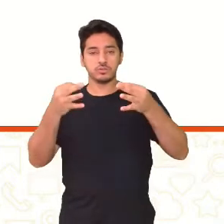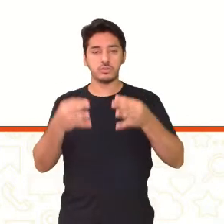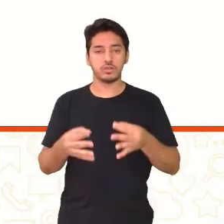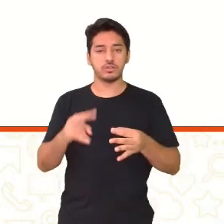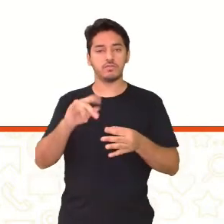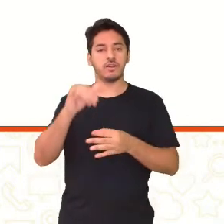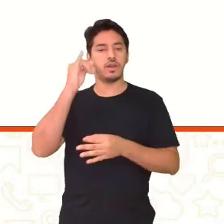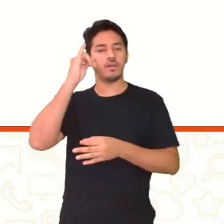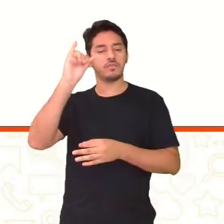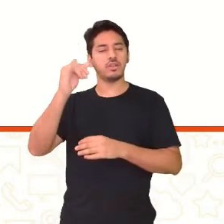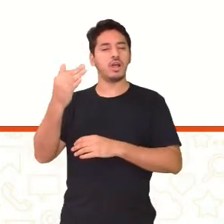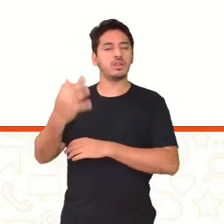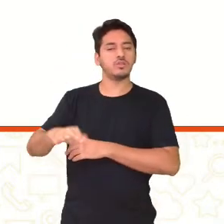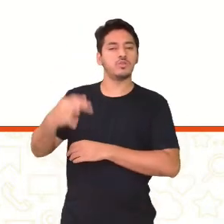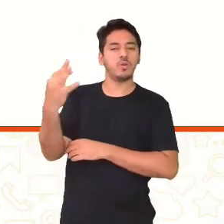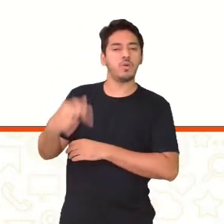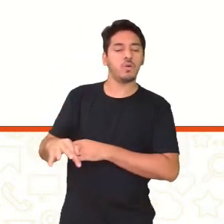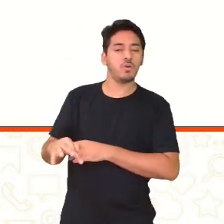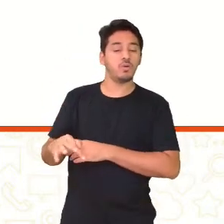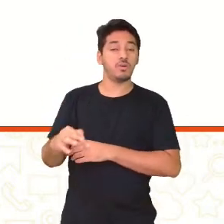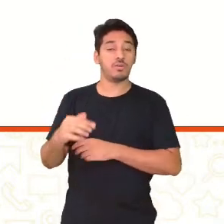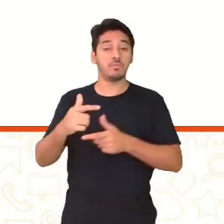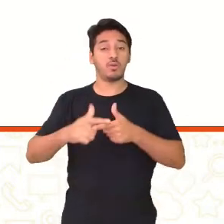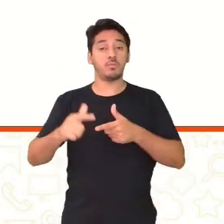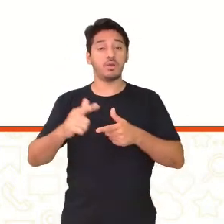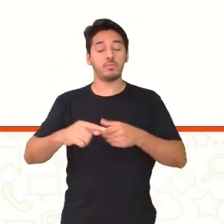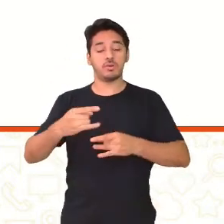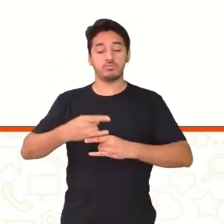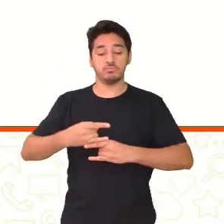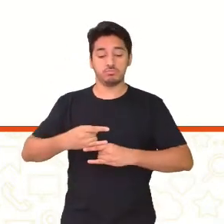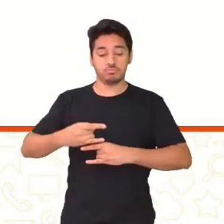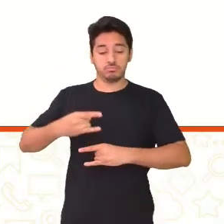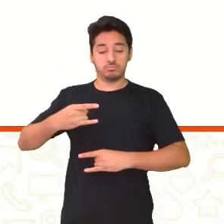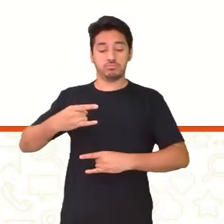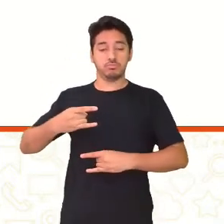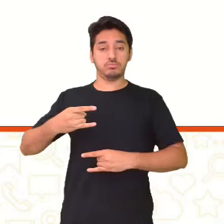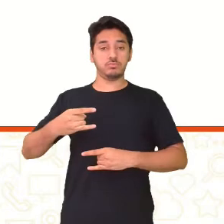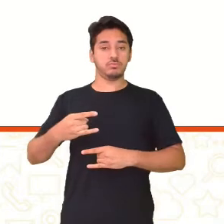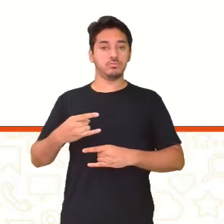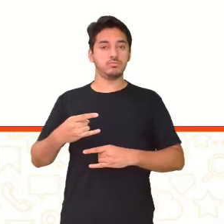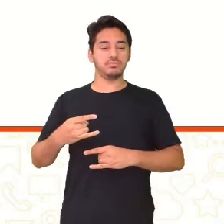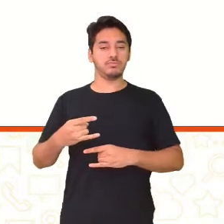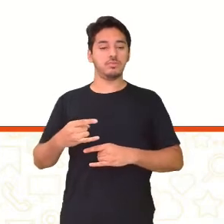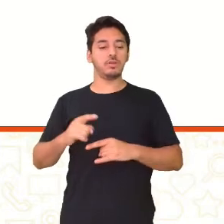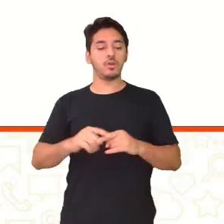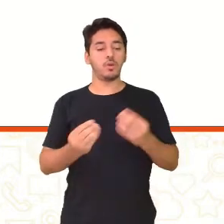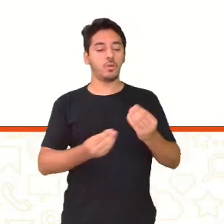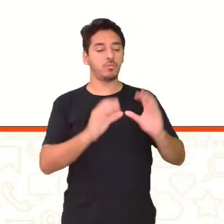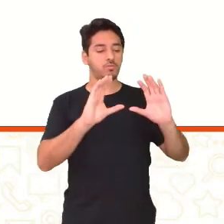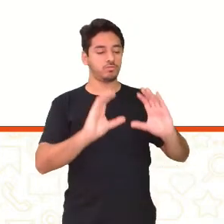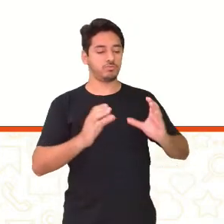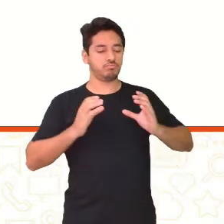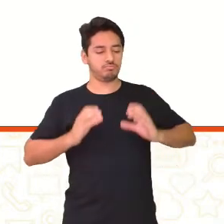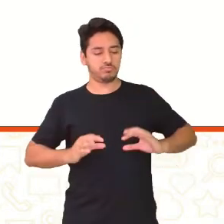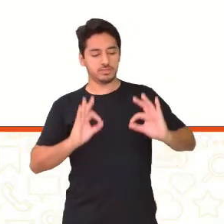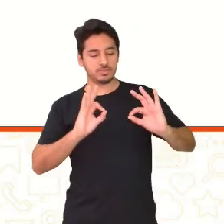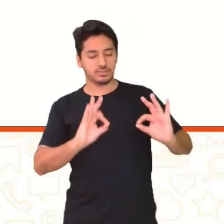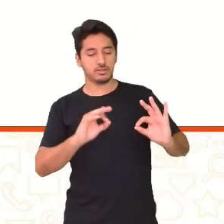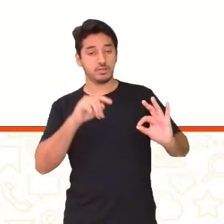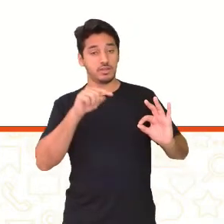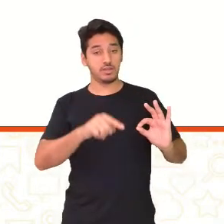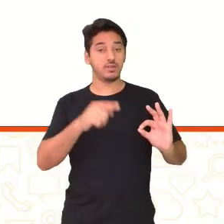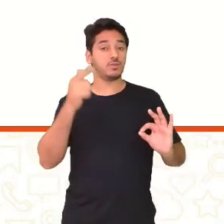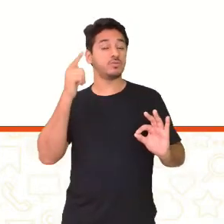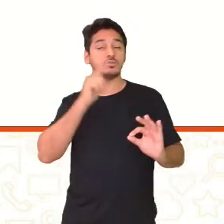evitará dores e complicações posturais e posicionamento adequado do estudante permitirá que ele